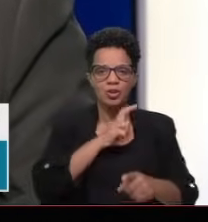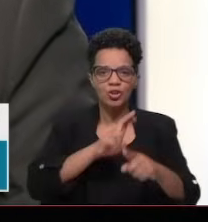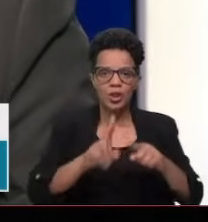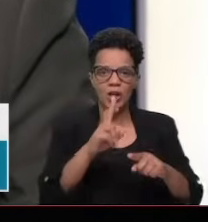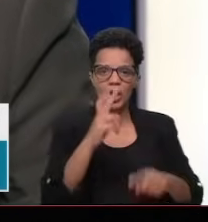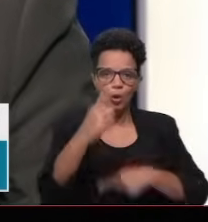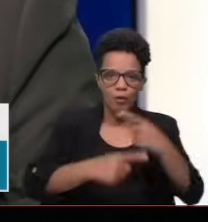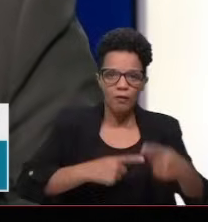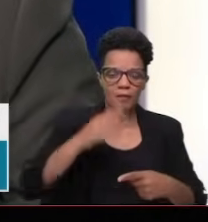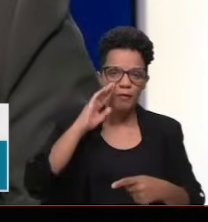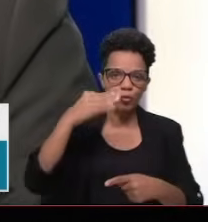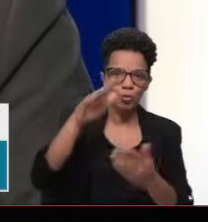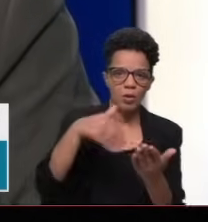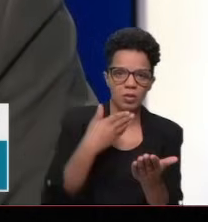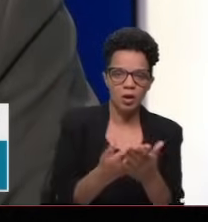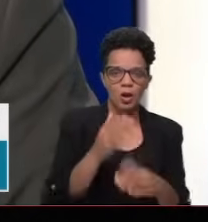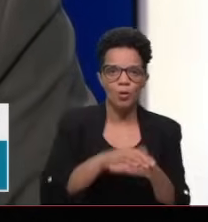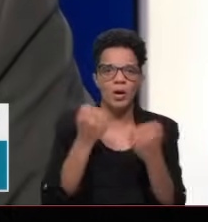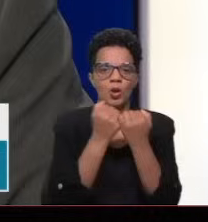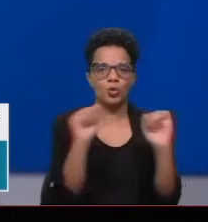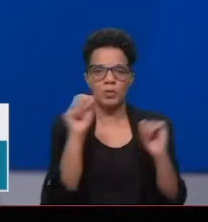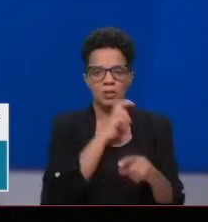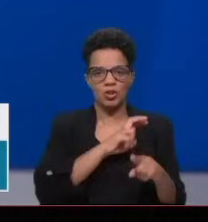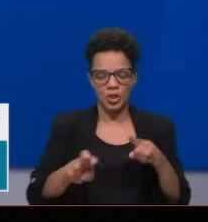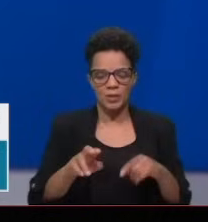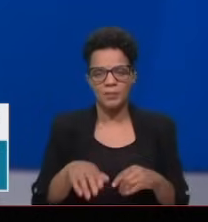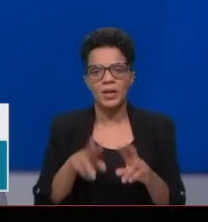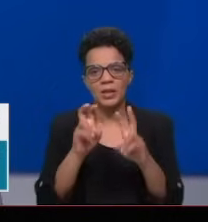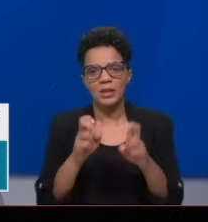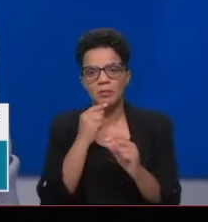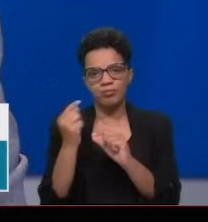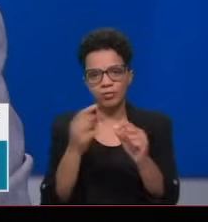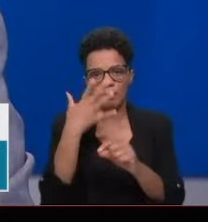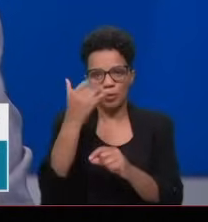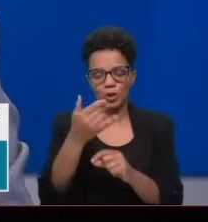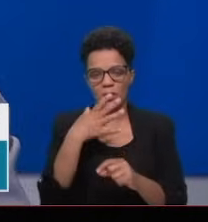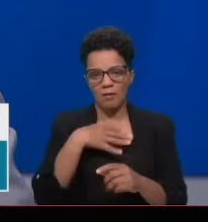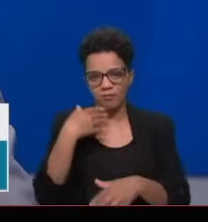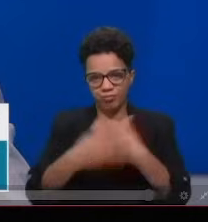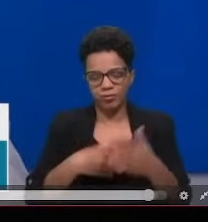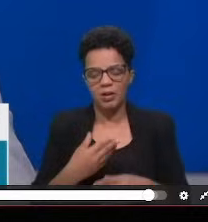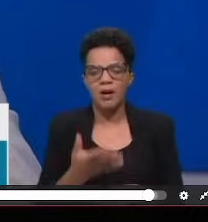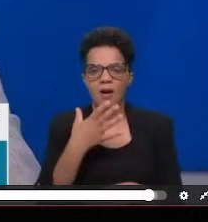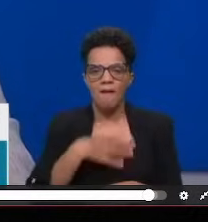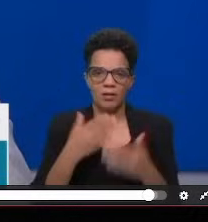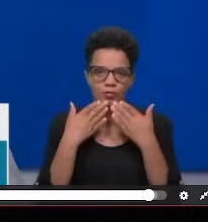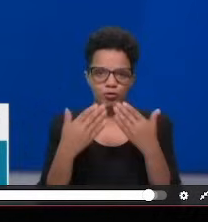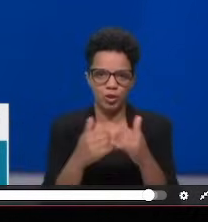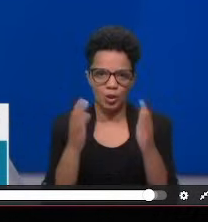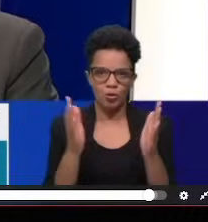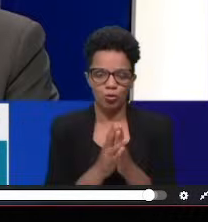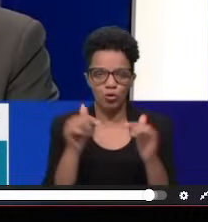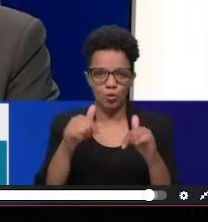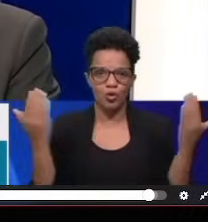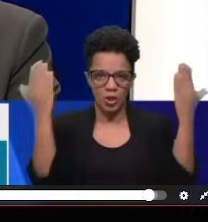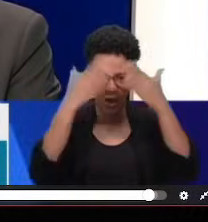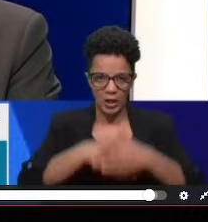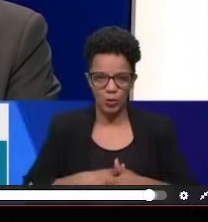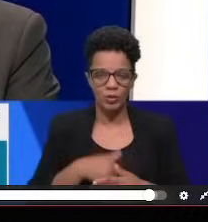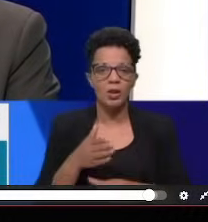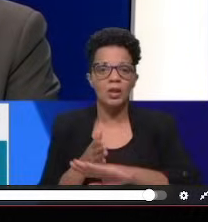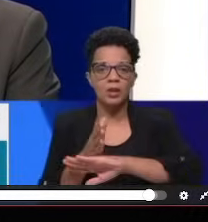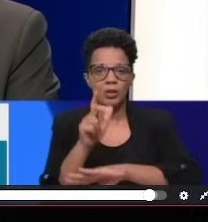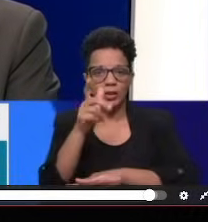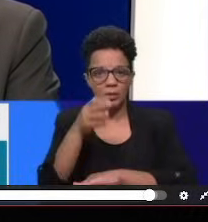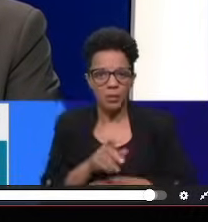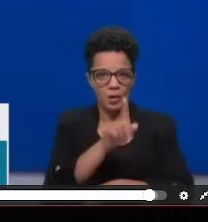futuro até para ter esta autas que podem ainda ser desenvolvidos em próximos debates eu quero agradecer obviamente muito a presença de todos est em direto na